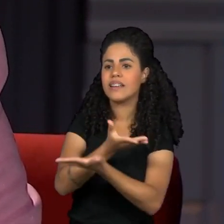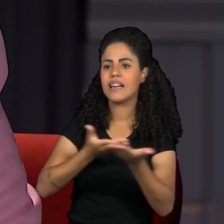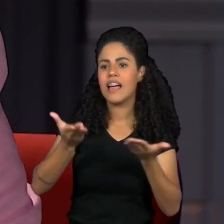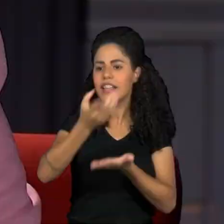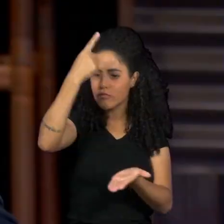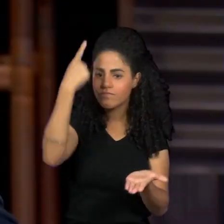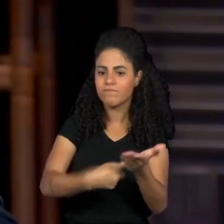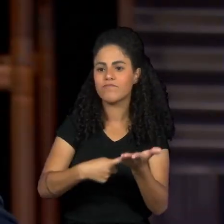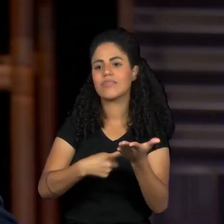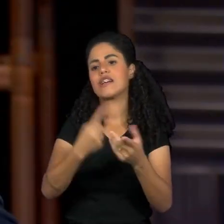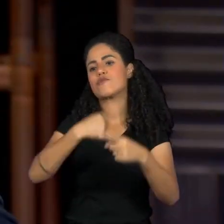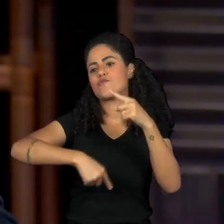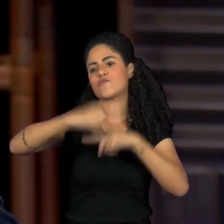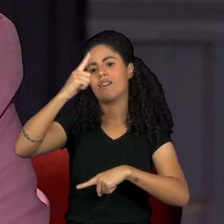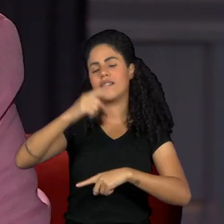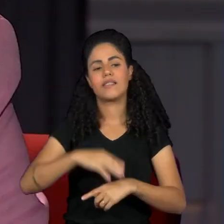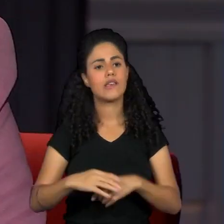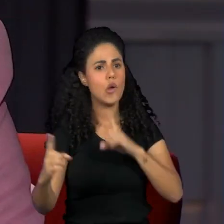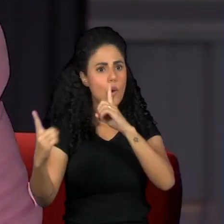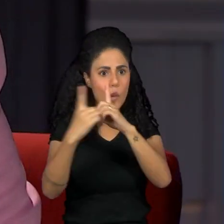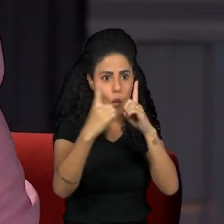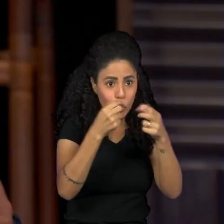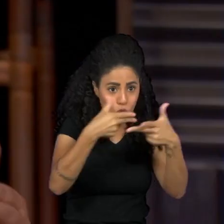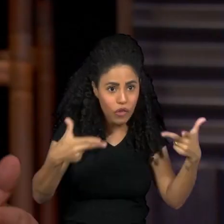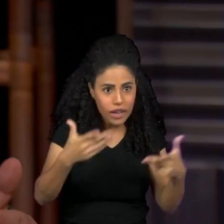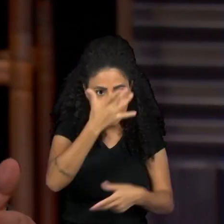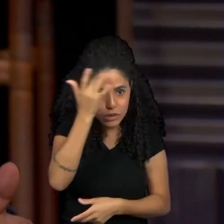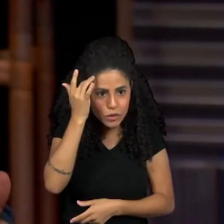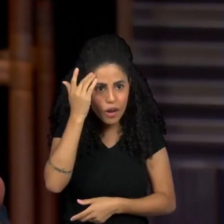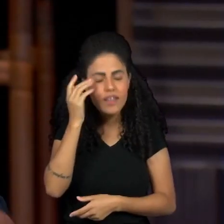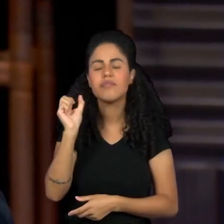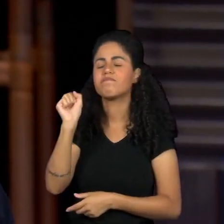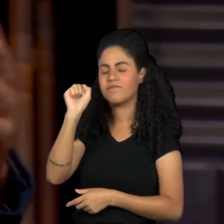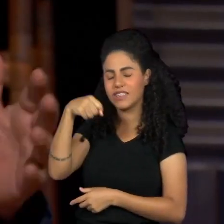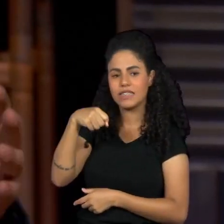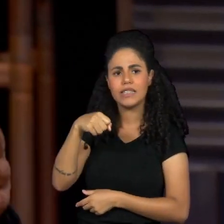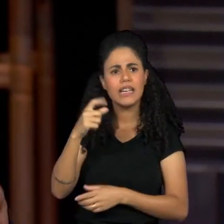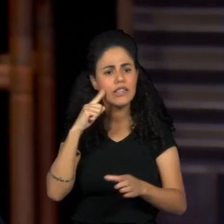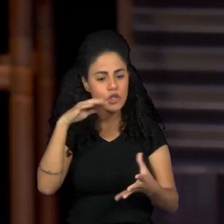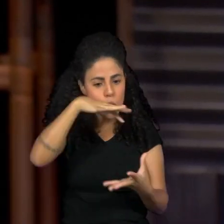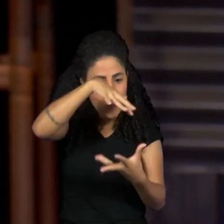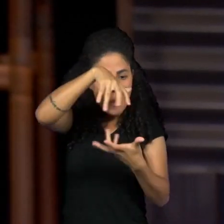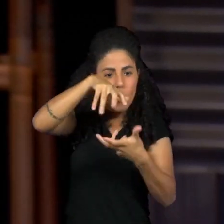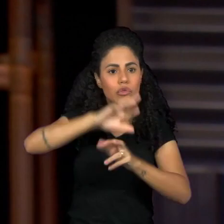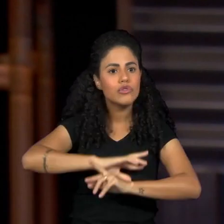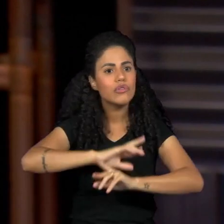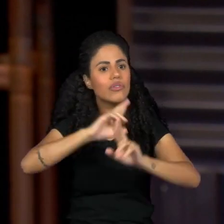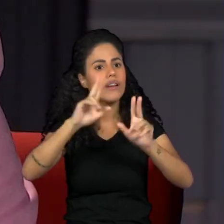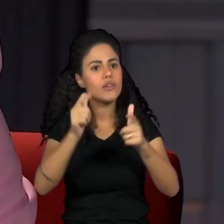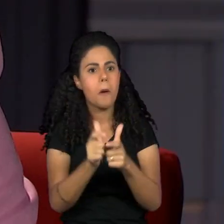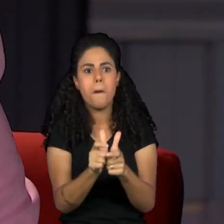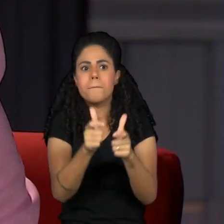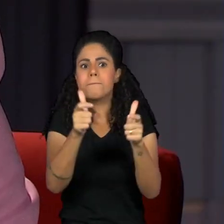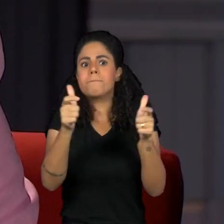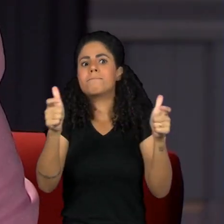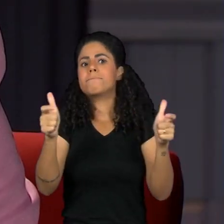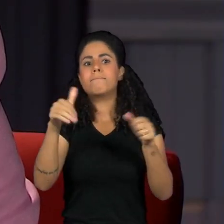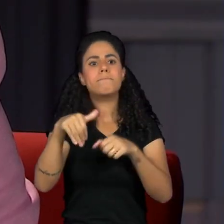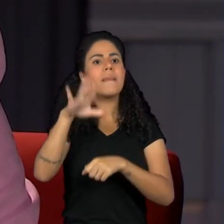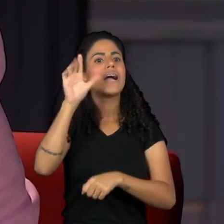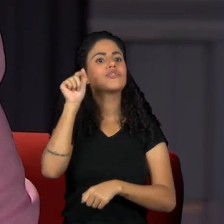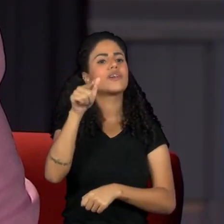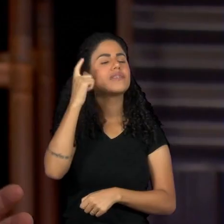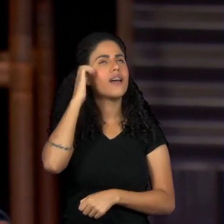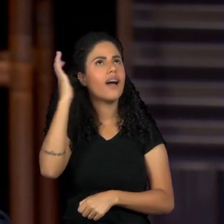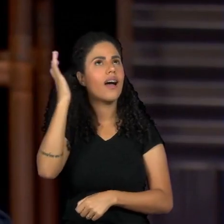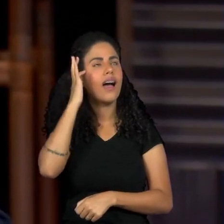concluída com sucesso. E encontrou muita gente. Muita gente. Esse mundo atípico parece que é maior do que você pensava. Era gigante, né? Assim, Por